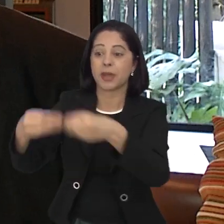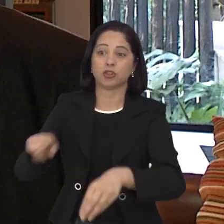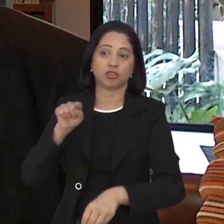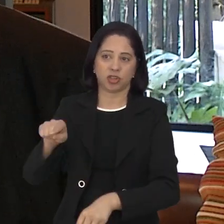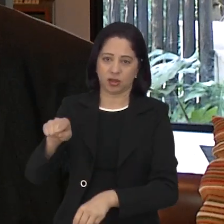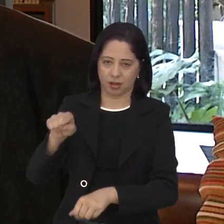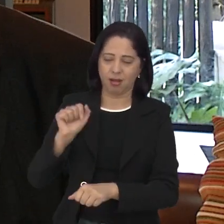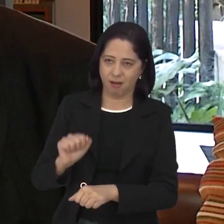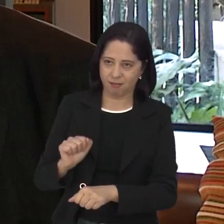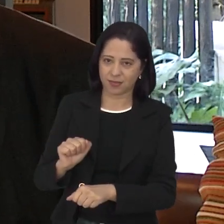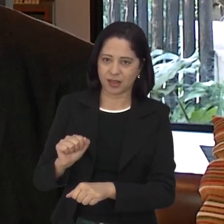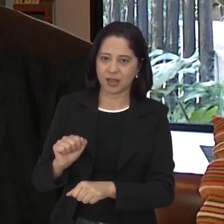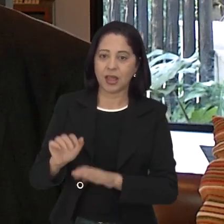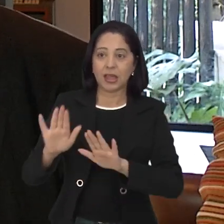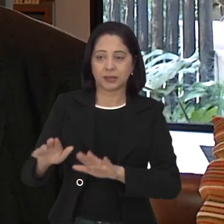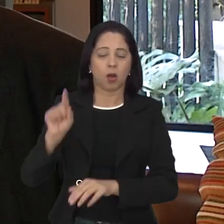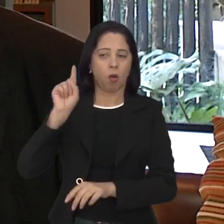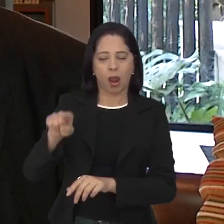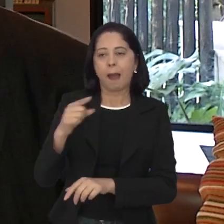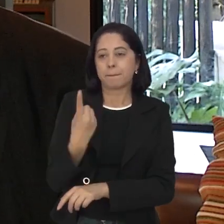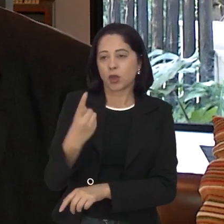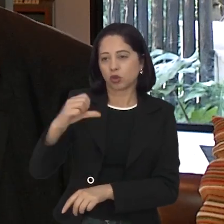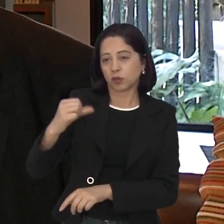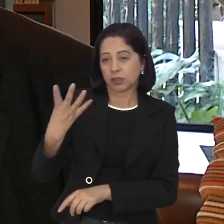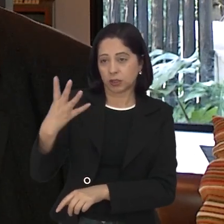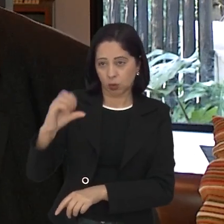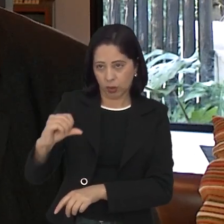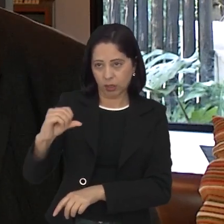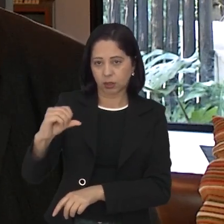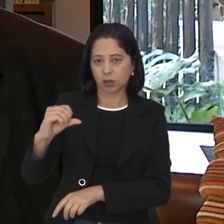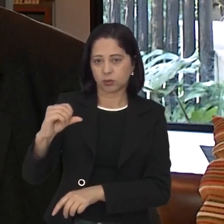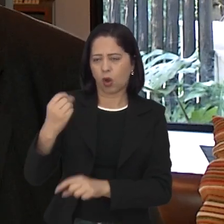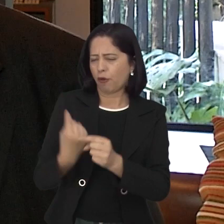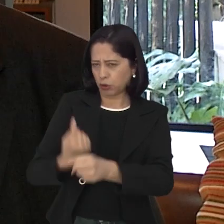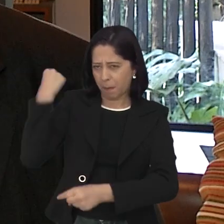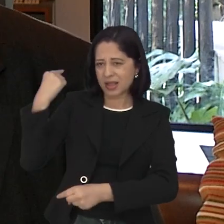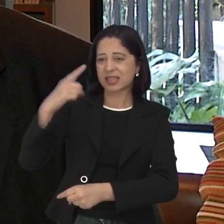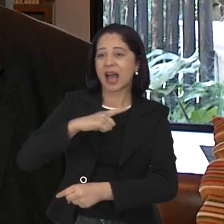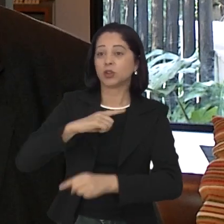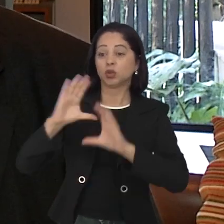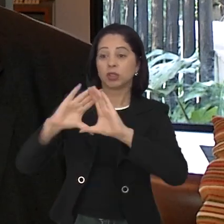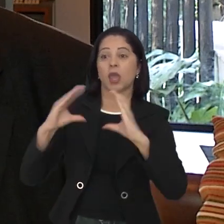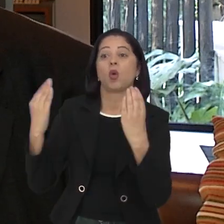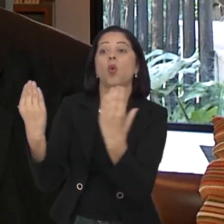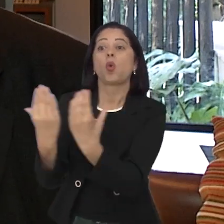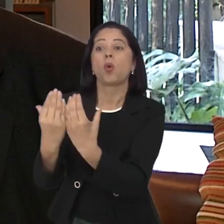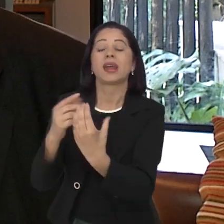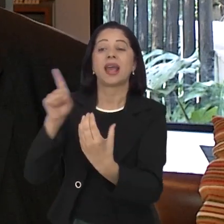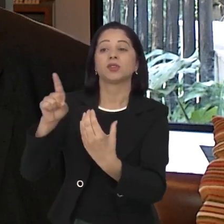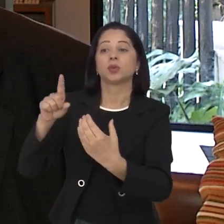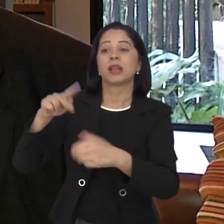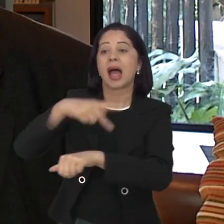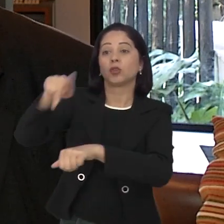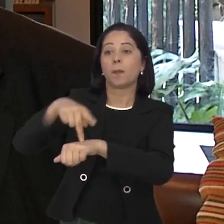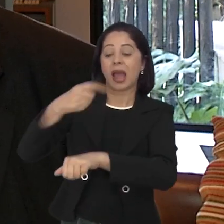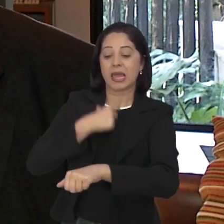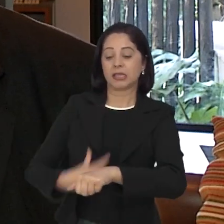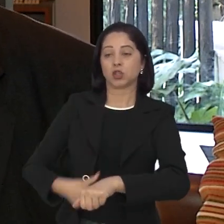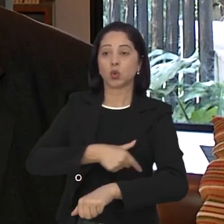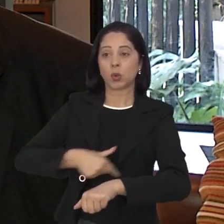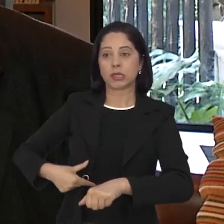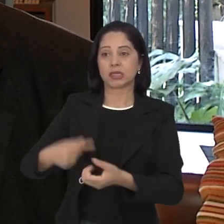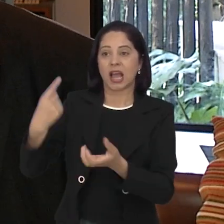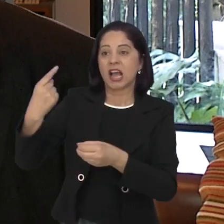o direito internacional a partir das Convenções de 1949 eh em Genebra ele estabeleceu